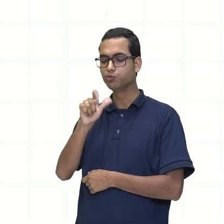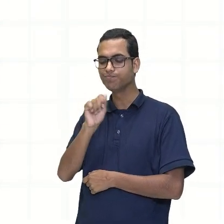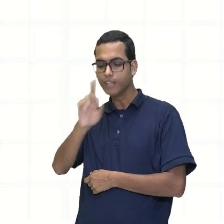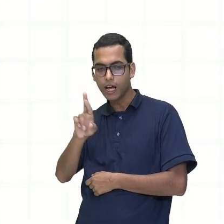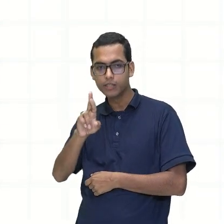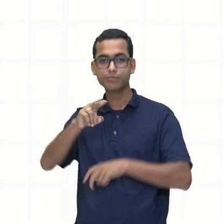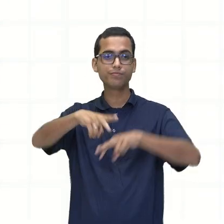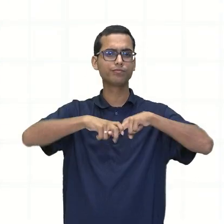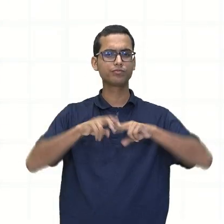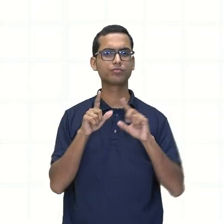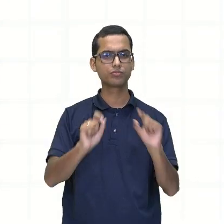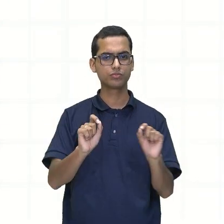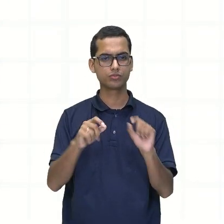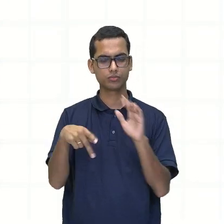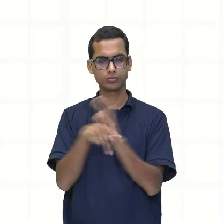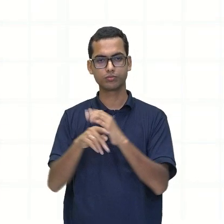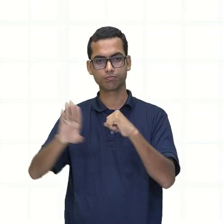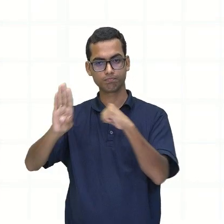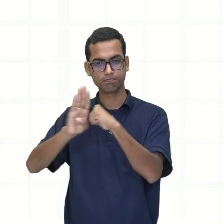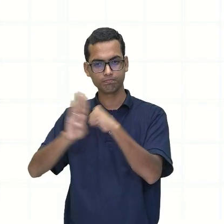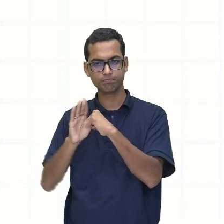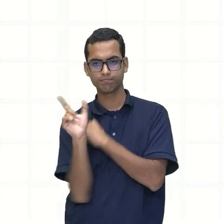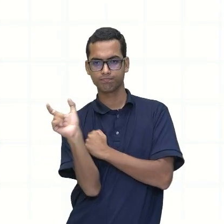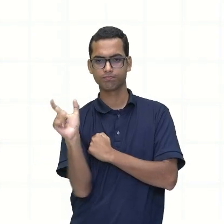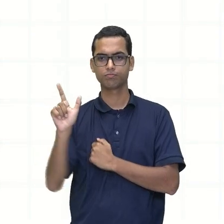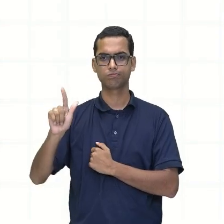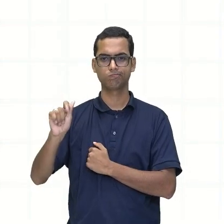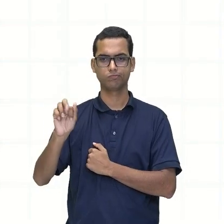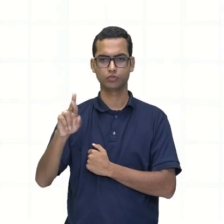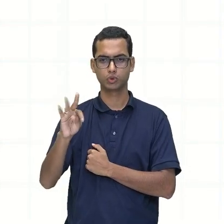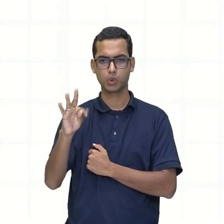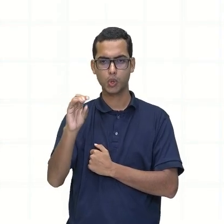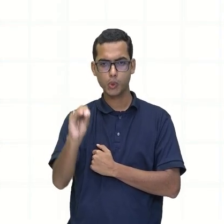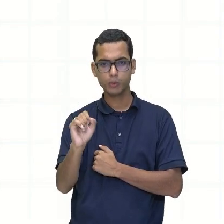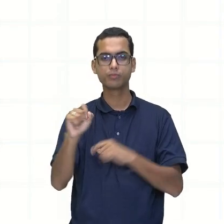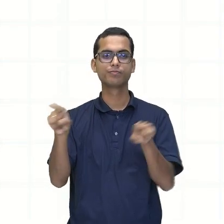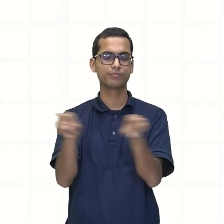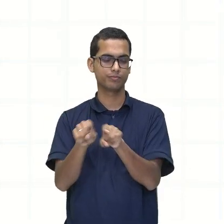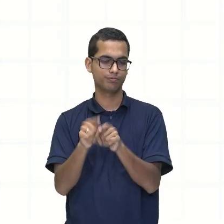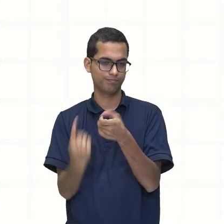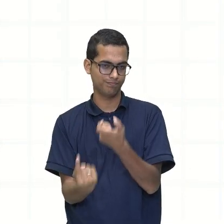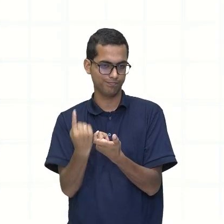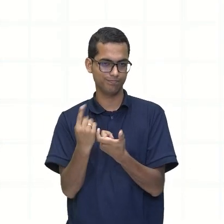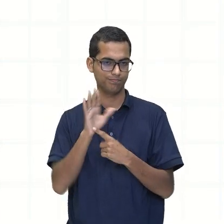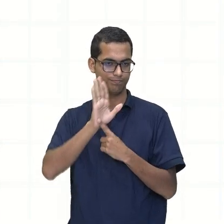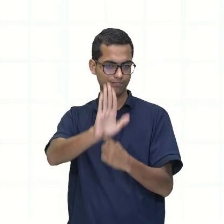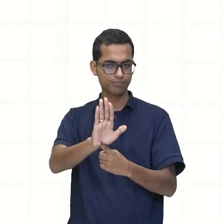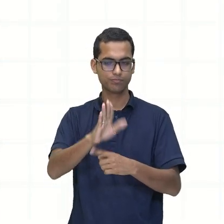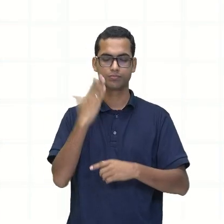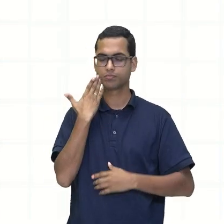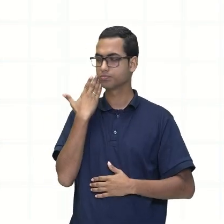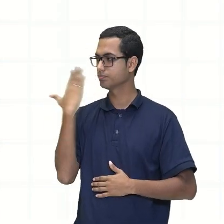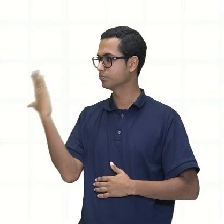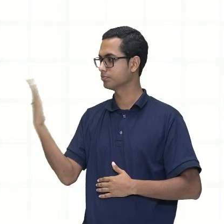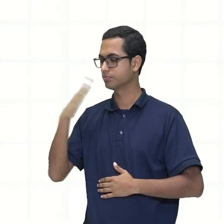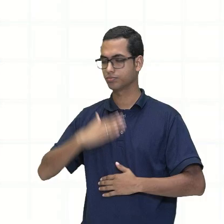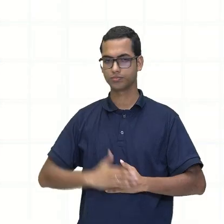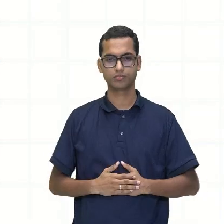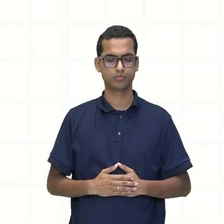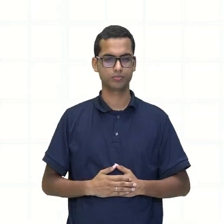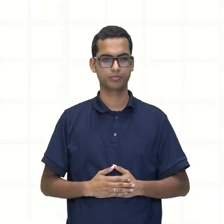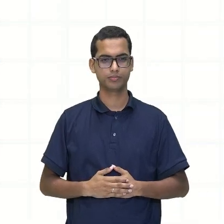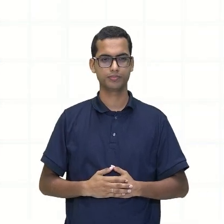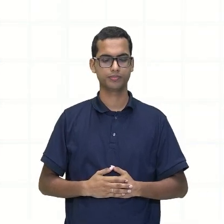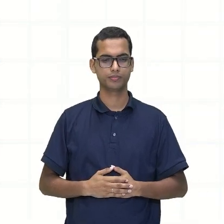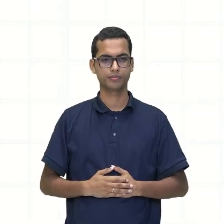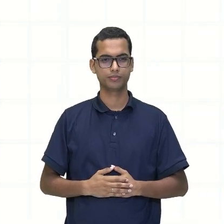Porque o substantivo assim se encontra, masculino singular. Então, se